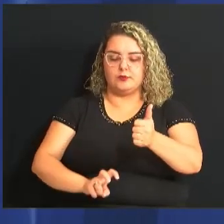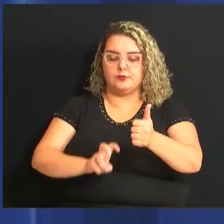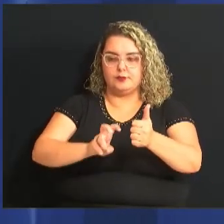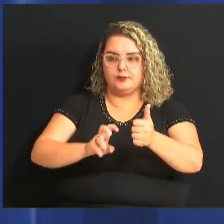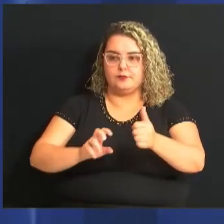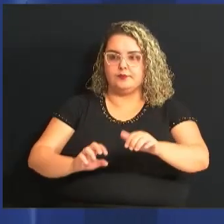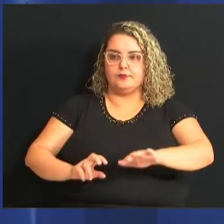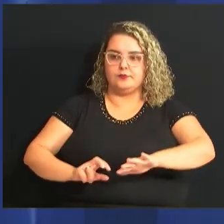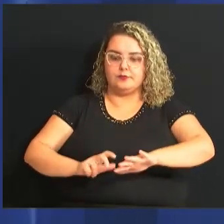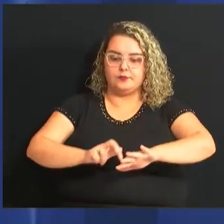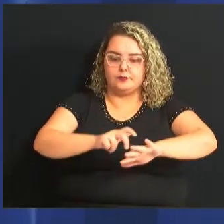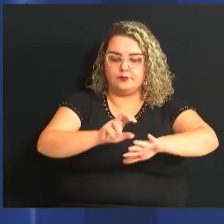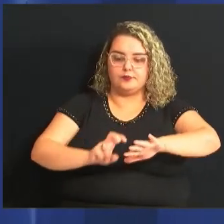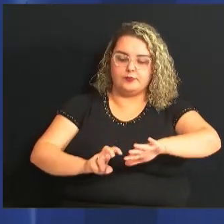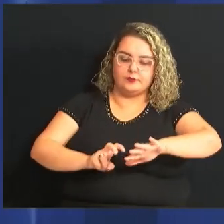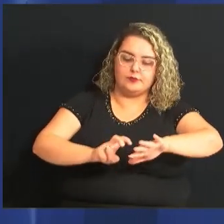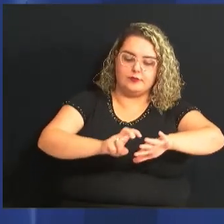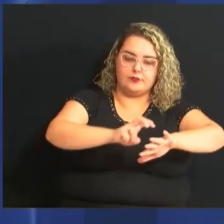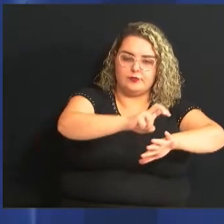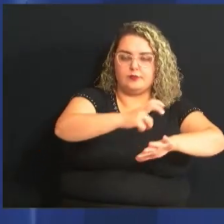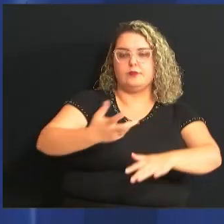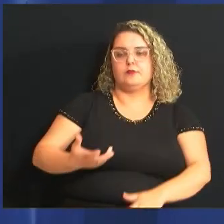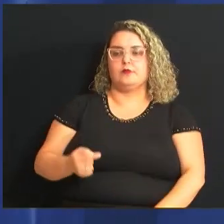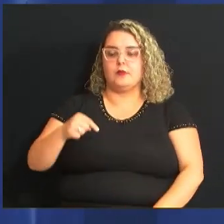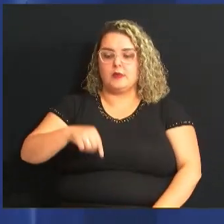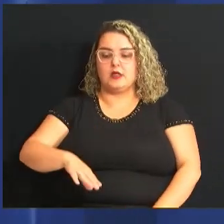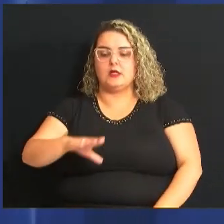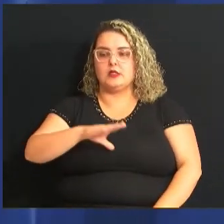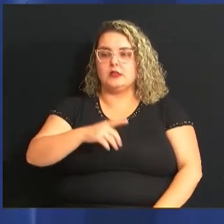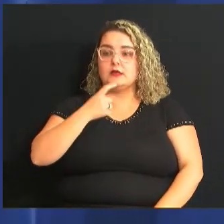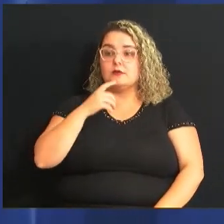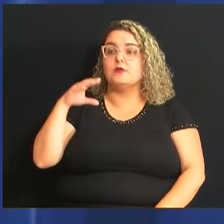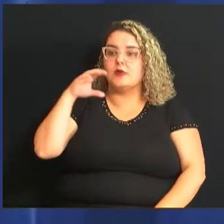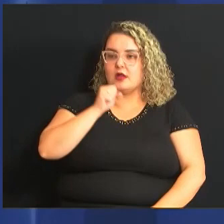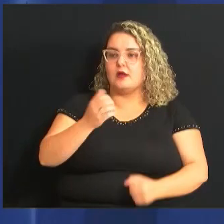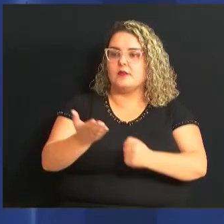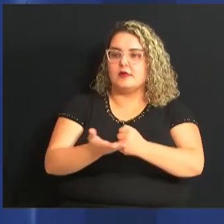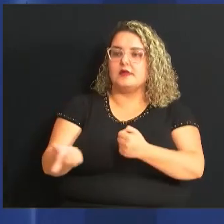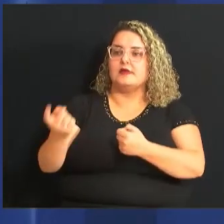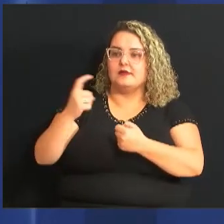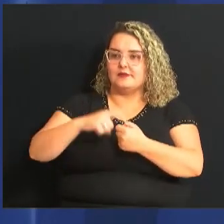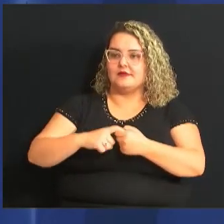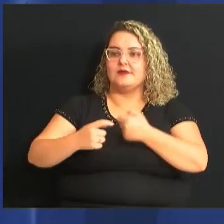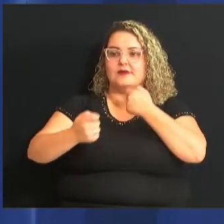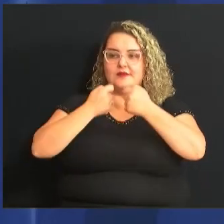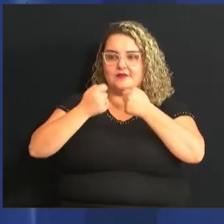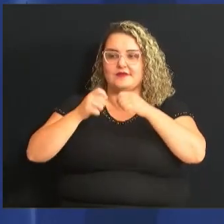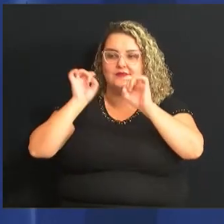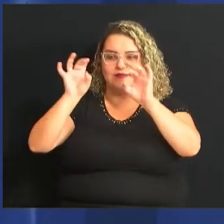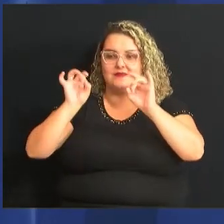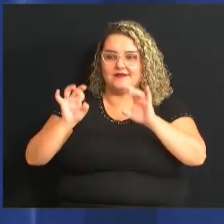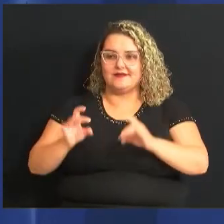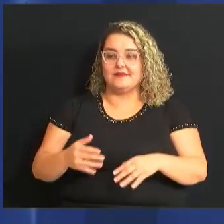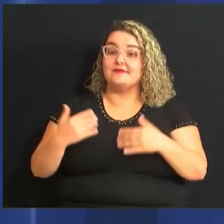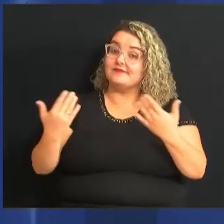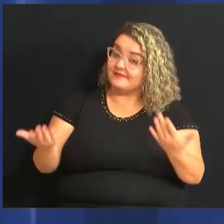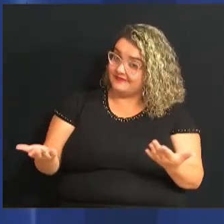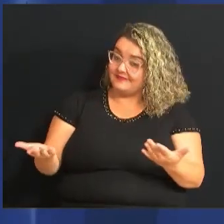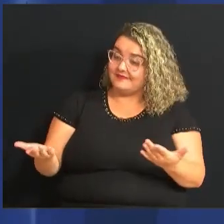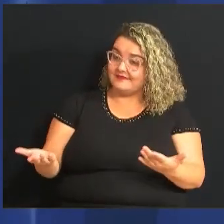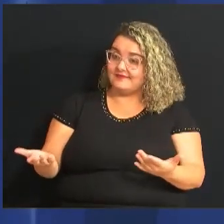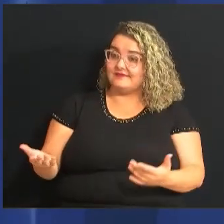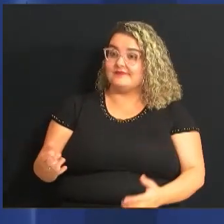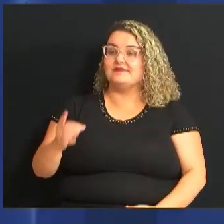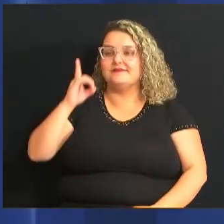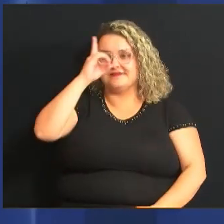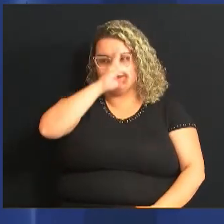no município de Campinas. Nós vamos para um breve intervalo e na sequência tem entrevista especial. Afinal de contas, domingo é